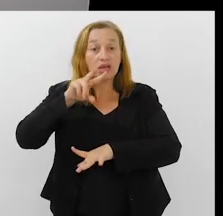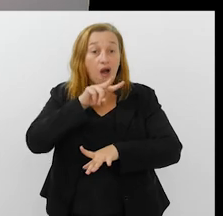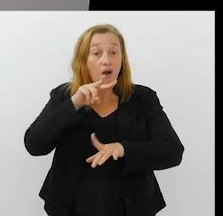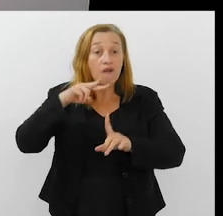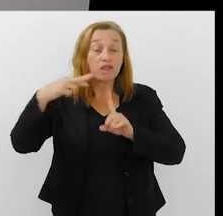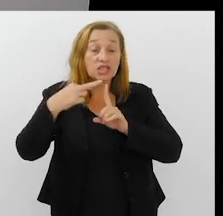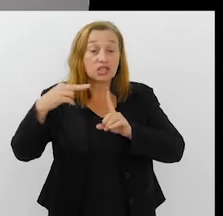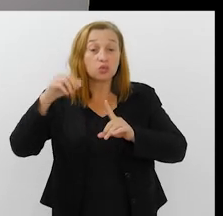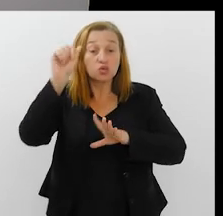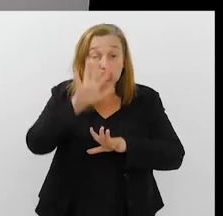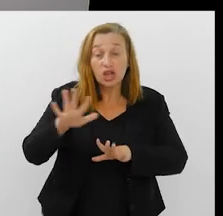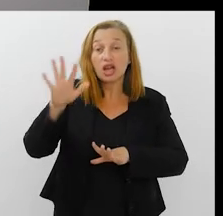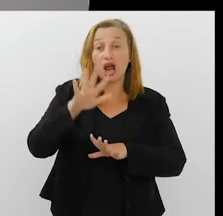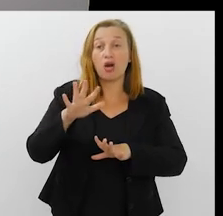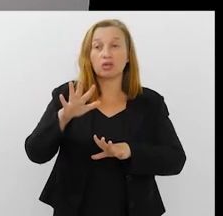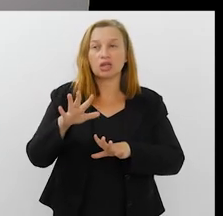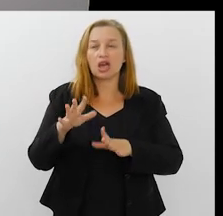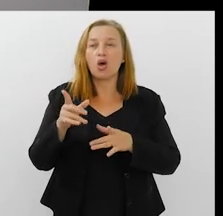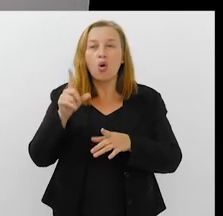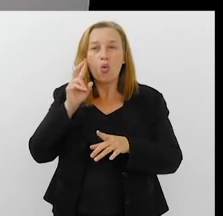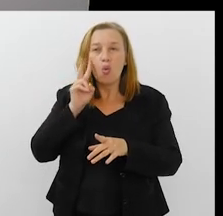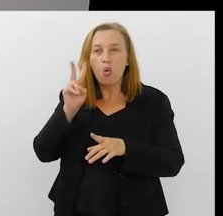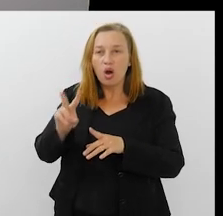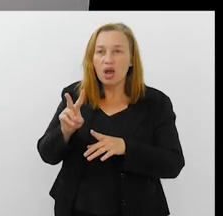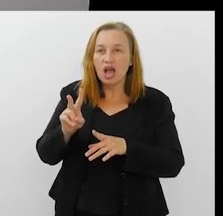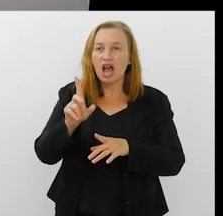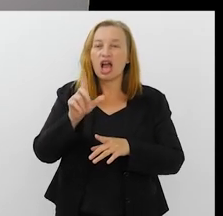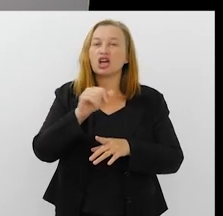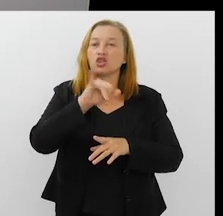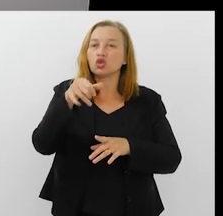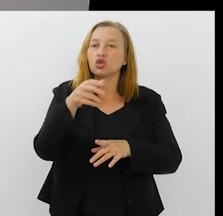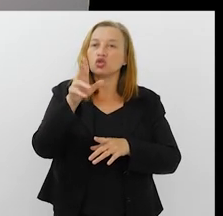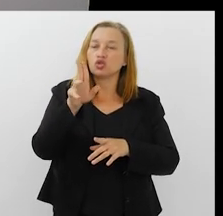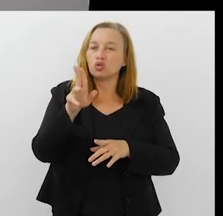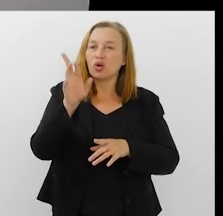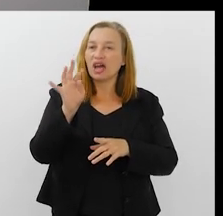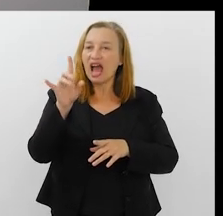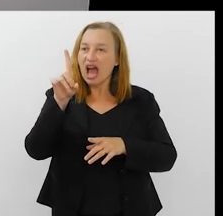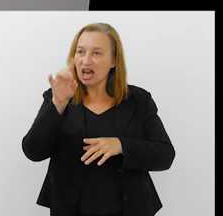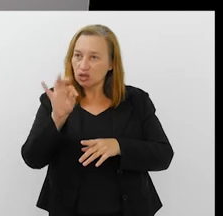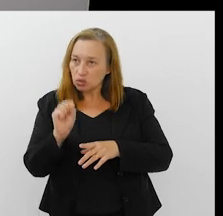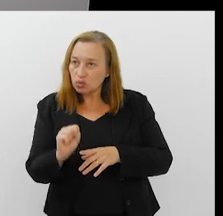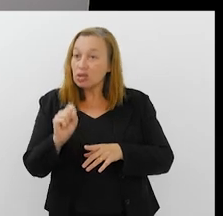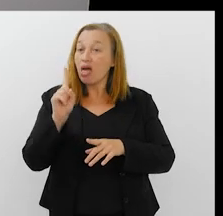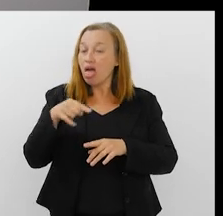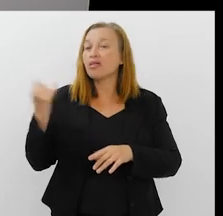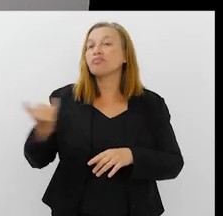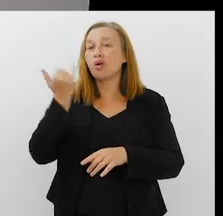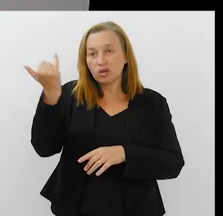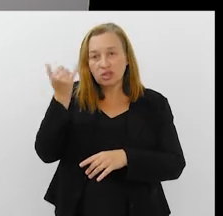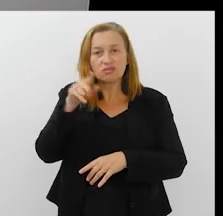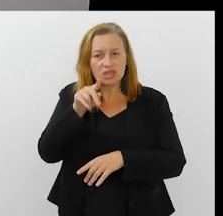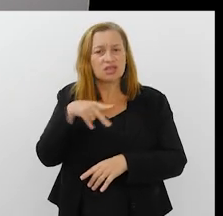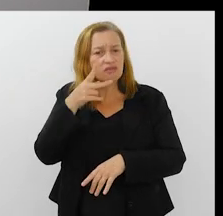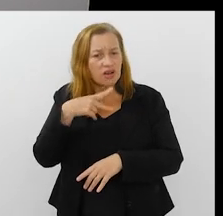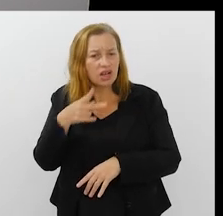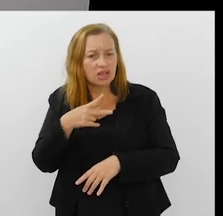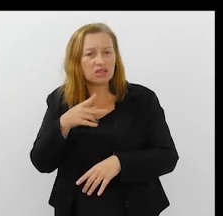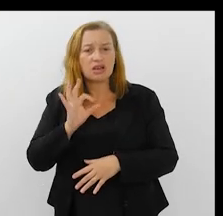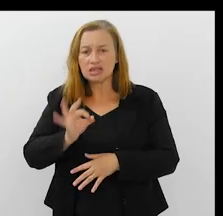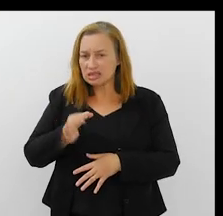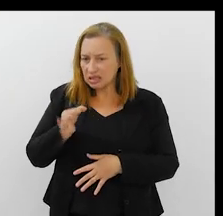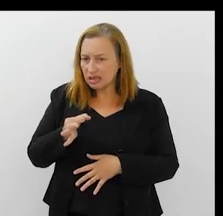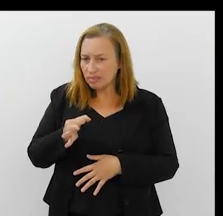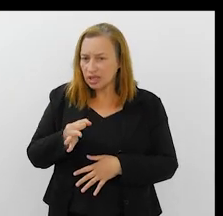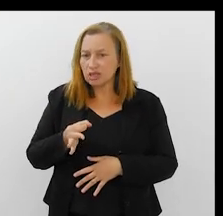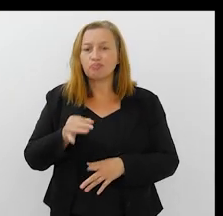do olhar, ele não é do olhar aquele do profissional do que jurado, só pensa, né, no trabalho dele e o resto que nem interessa. Então, o que você está falando, que é importante, evidente,